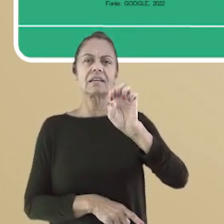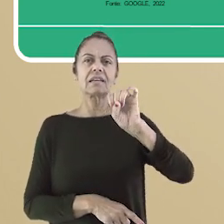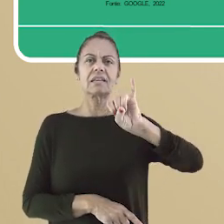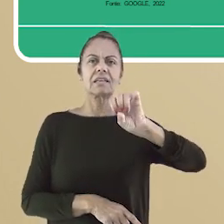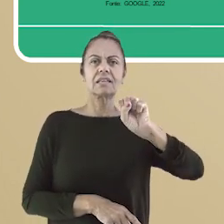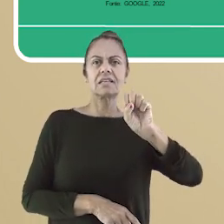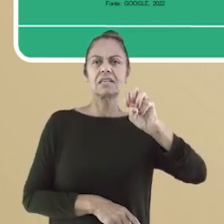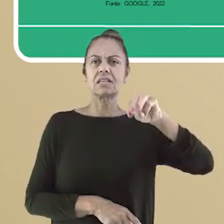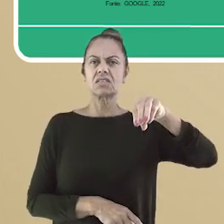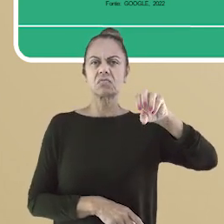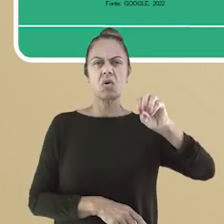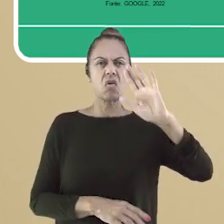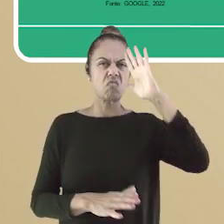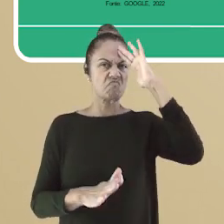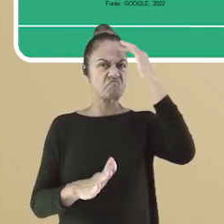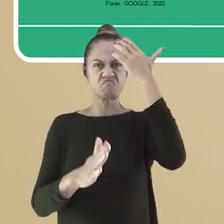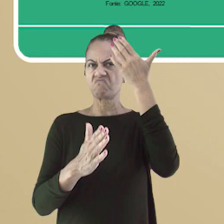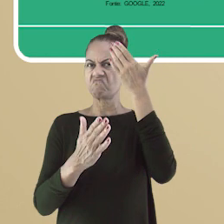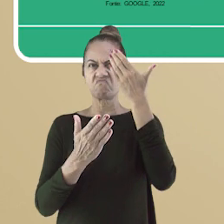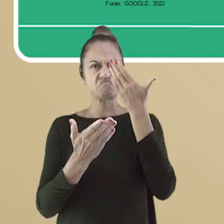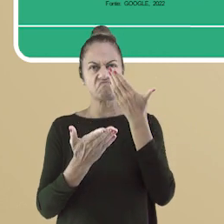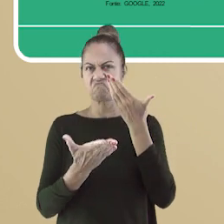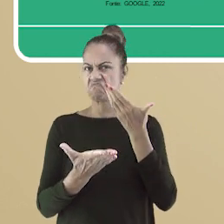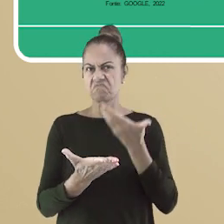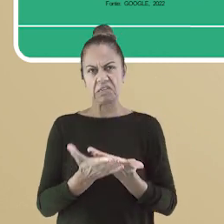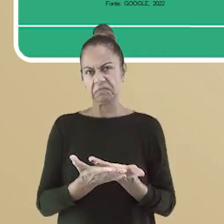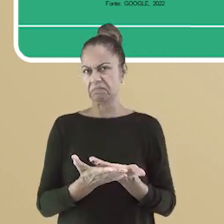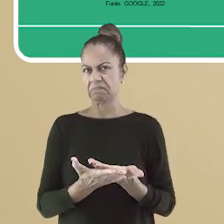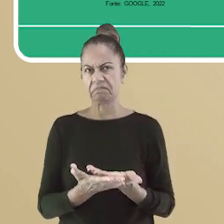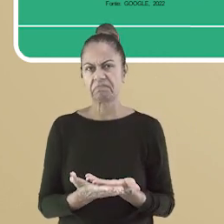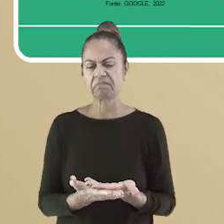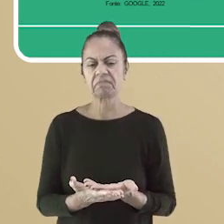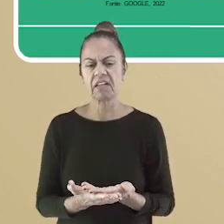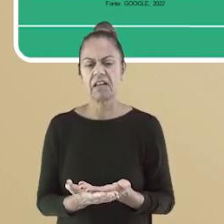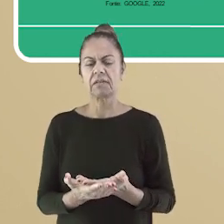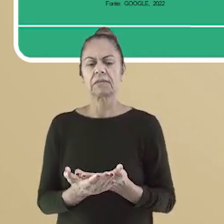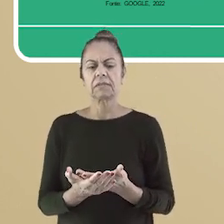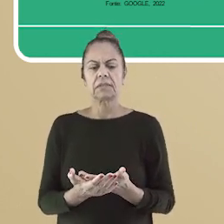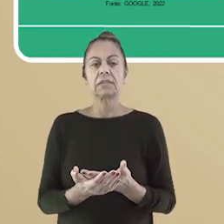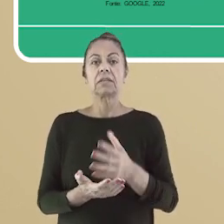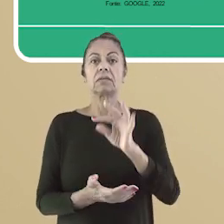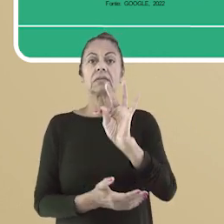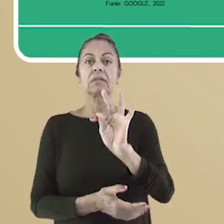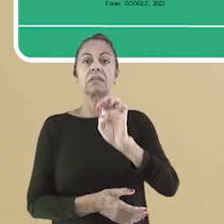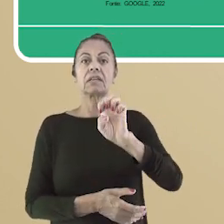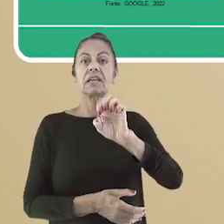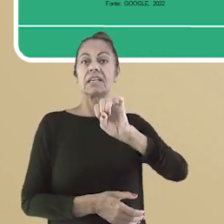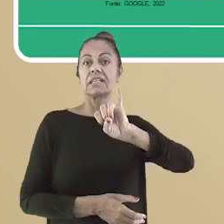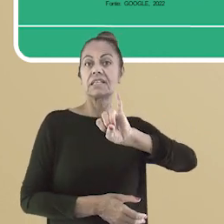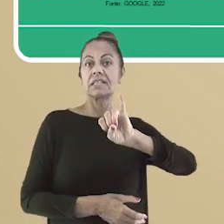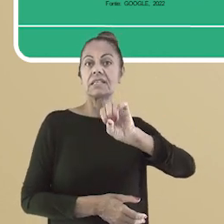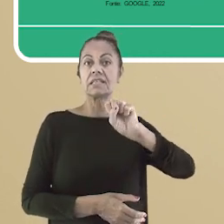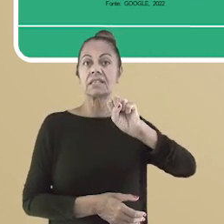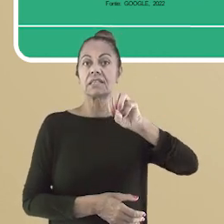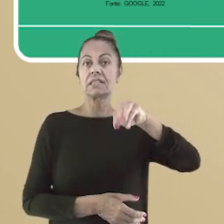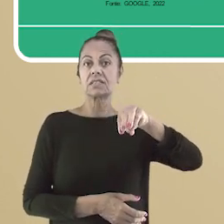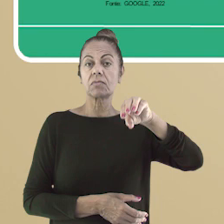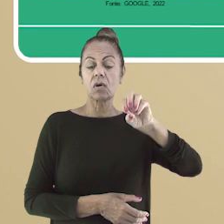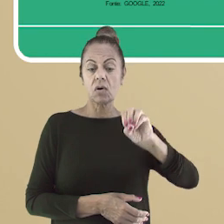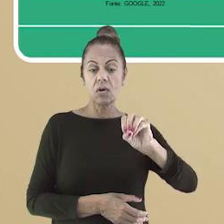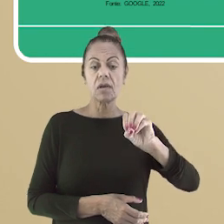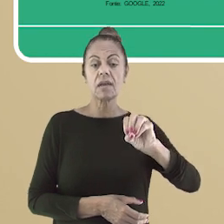ateísmo, que na verdade é a crença de que não há um mundo espiritual ou uma divindade ou divindades. Há